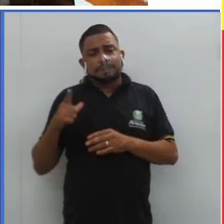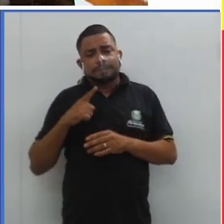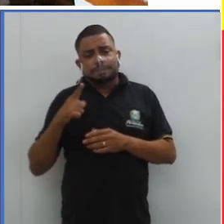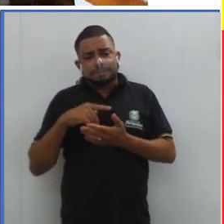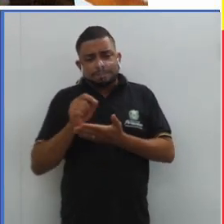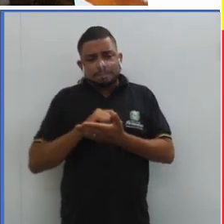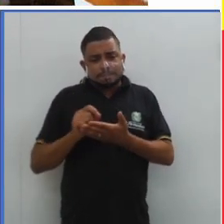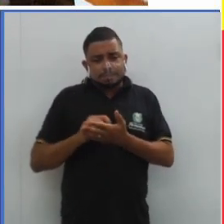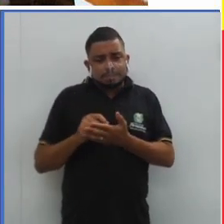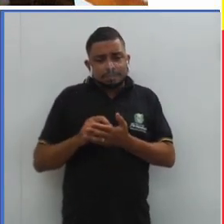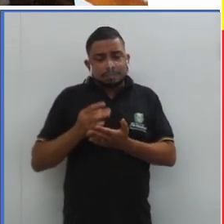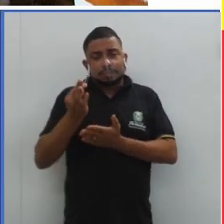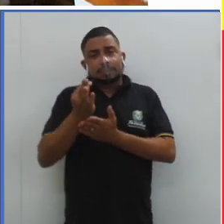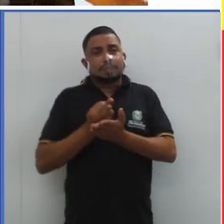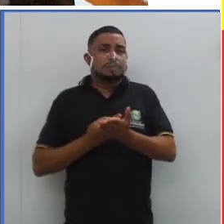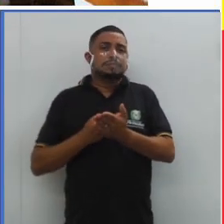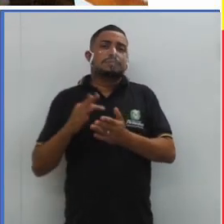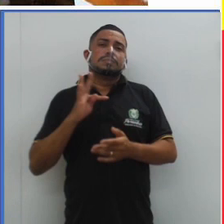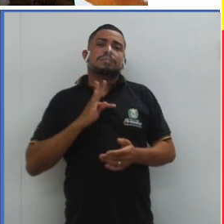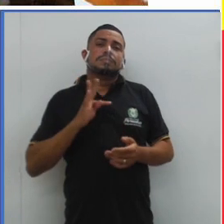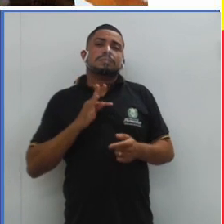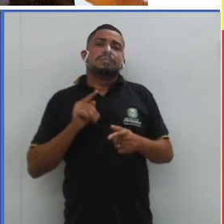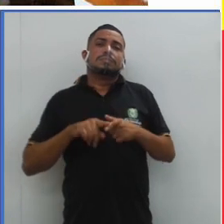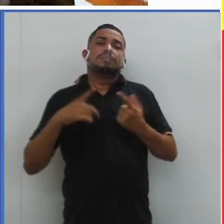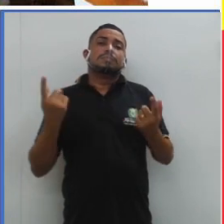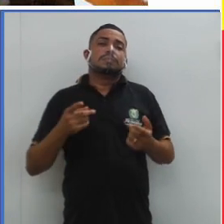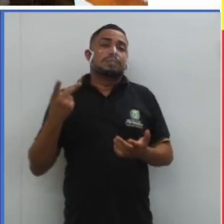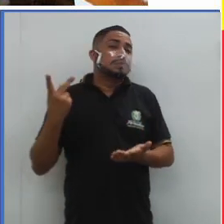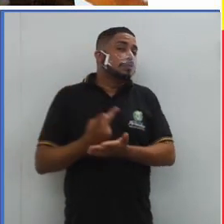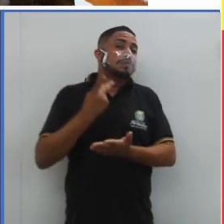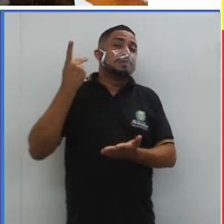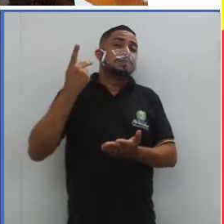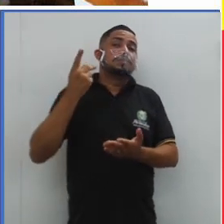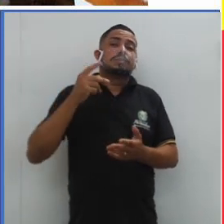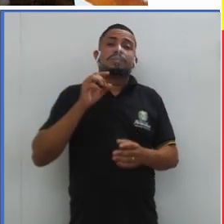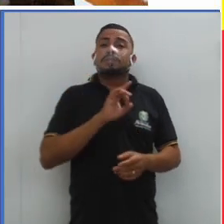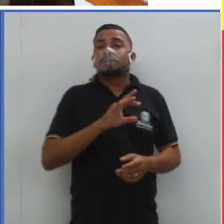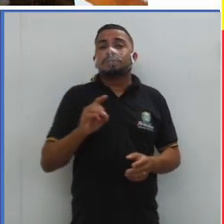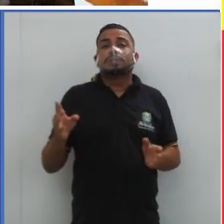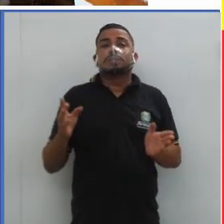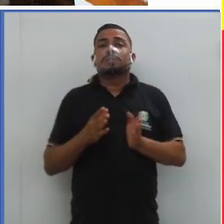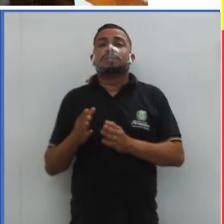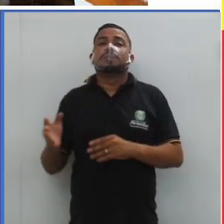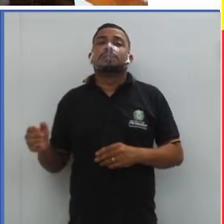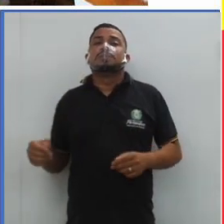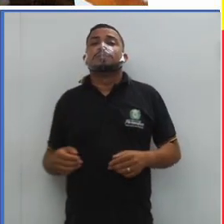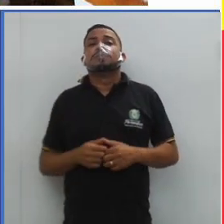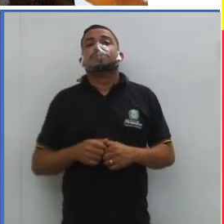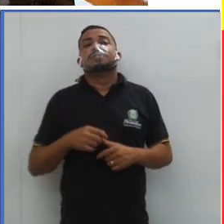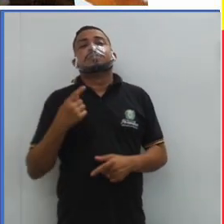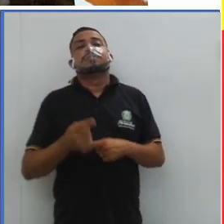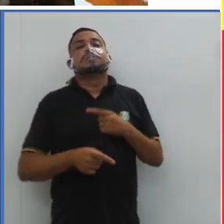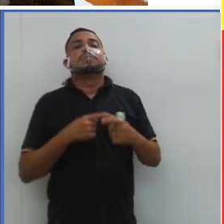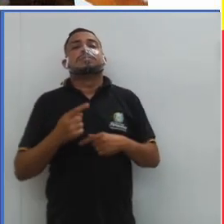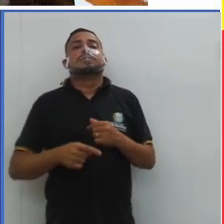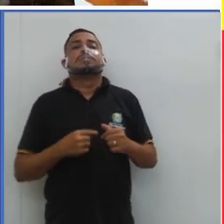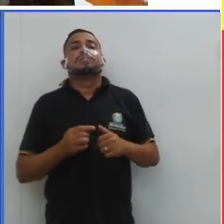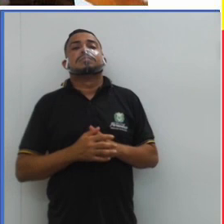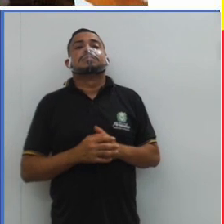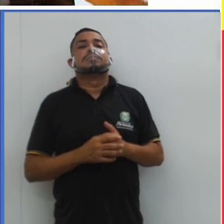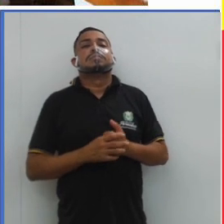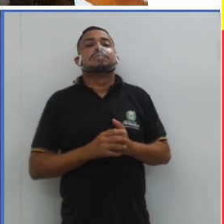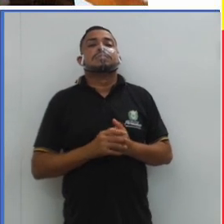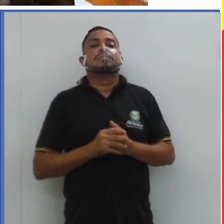de direção anota numa ficha técnica o que aconteceu durante cada cena, certo? Quando a gente está filmando, depois